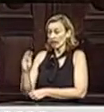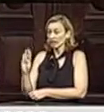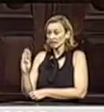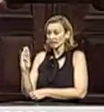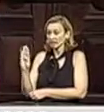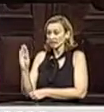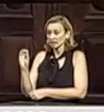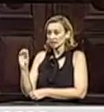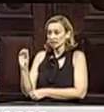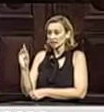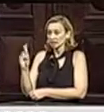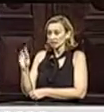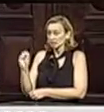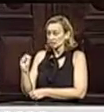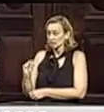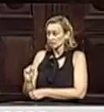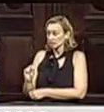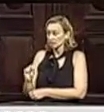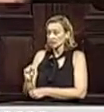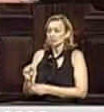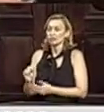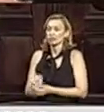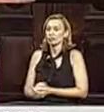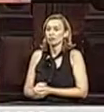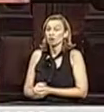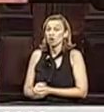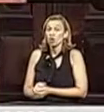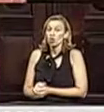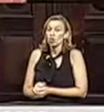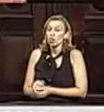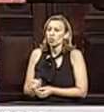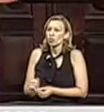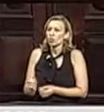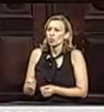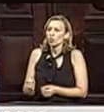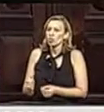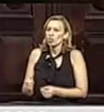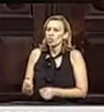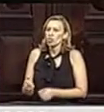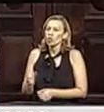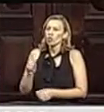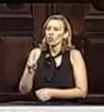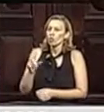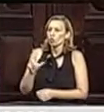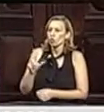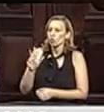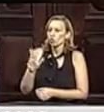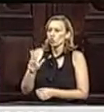legislar, porque é o nosso bem maior aqui do estado do Rio de Janeiro, é o petróleo. Se a gente abre mão